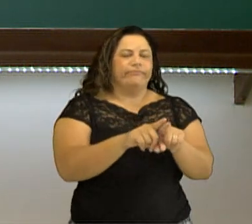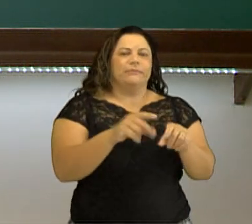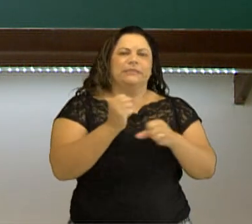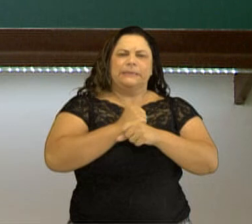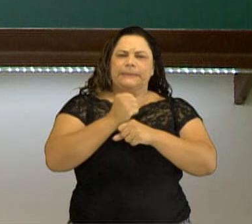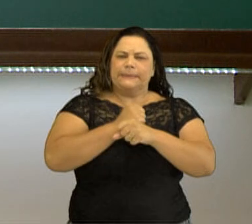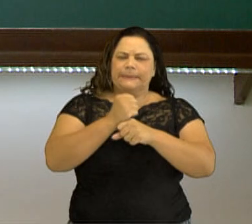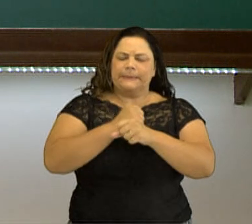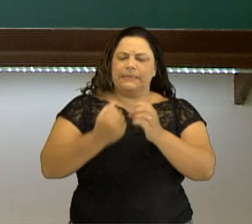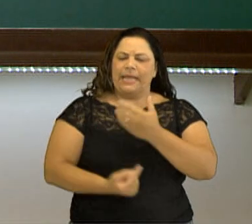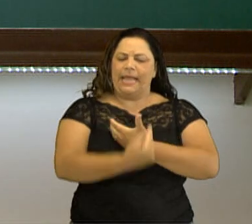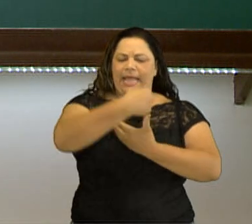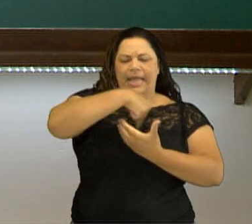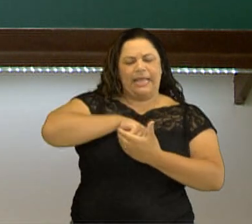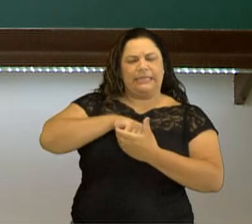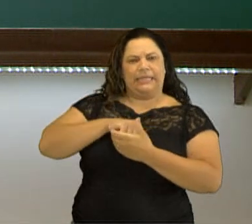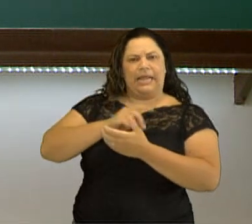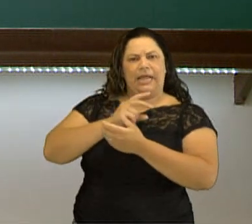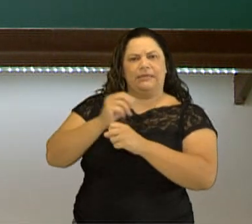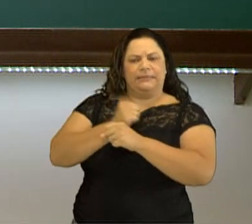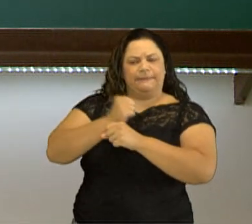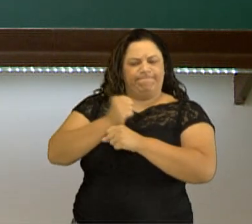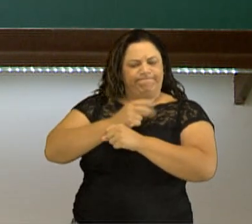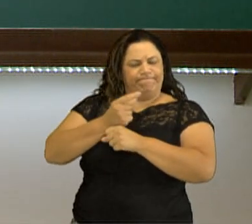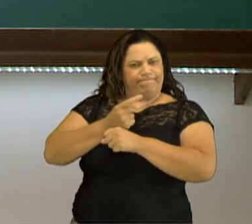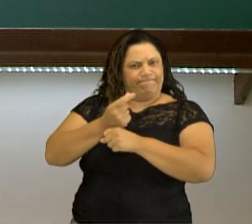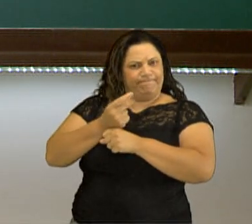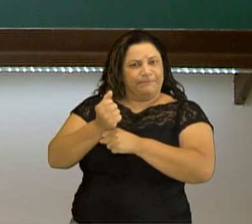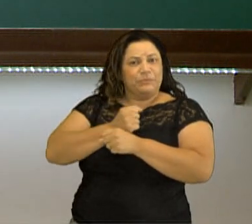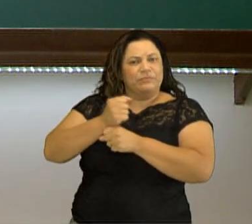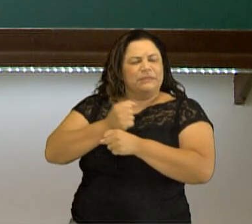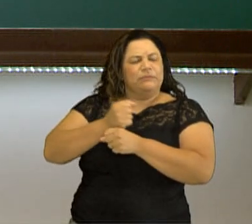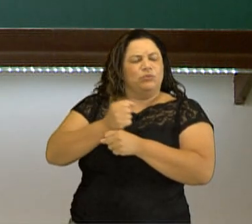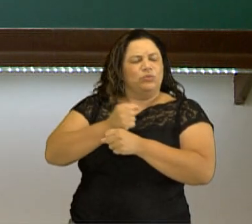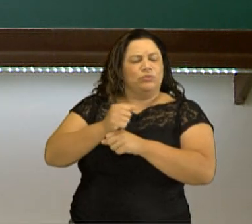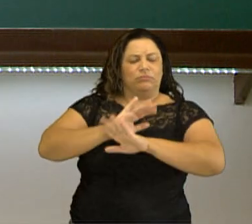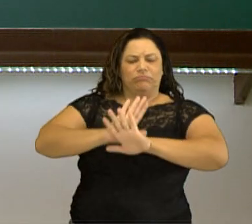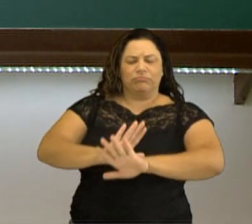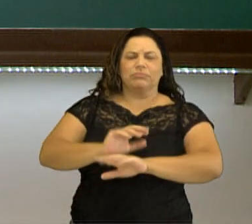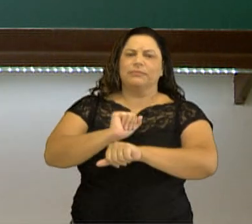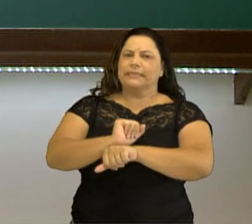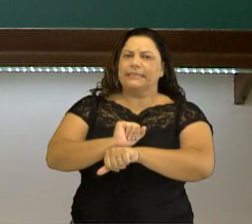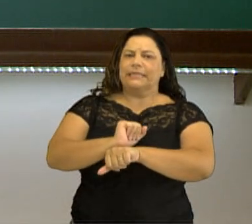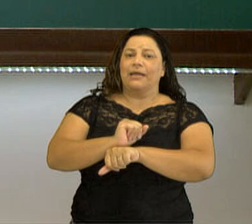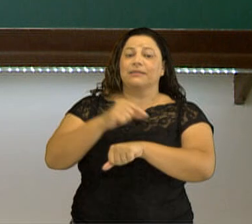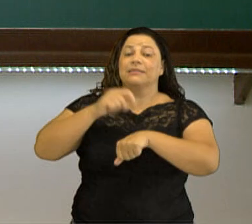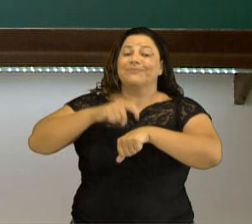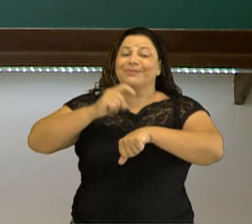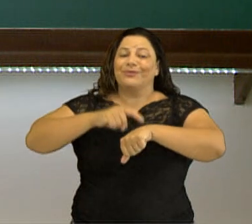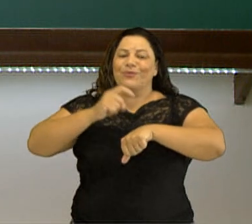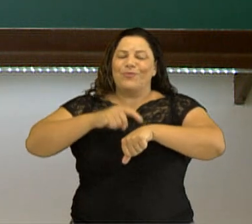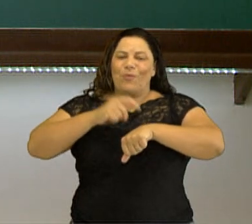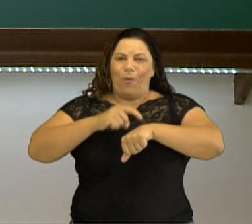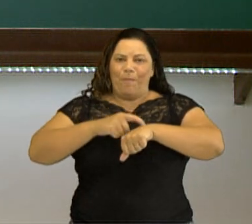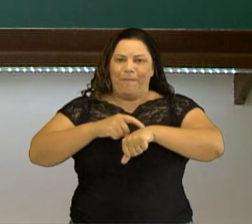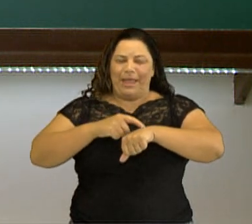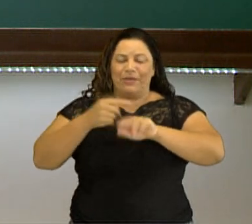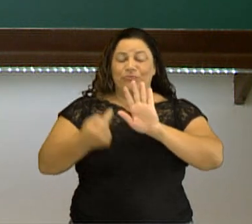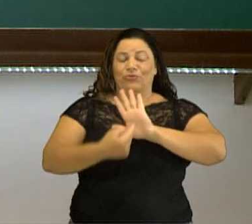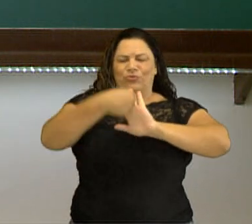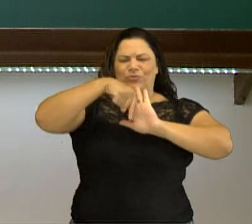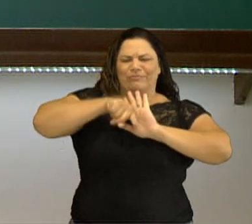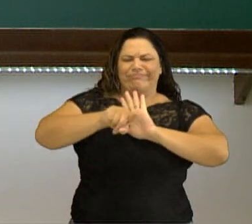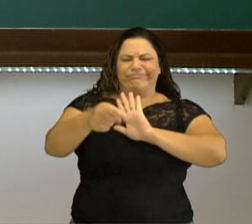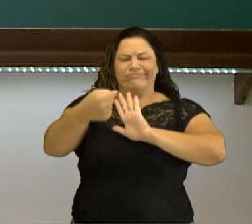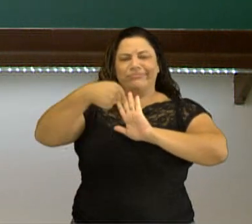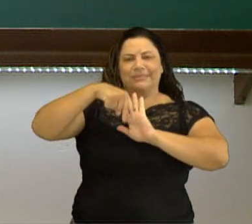entrar dentro do seu corpo e permanecer por muito tempo ali, paradinhos, só esperando a hora do seu sistema imunológico